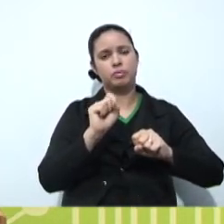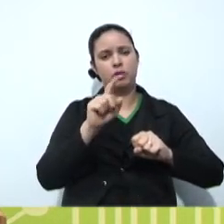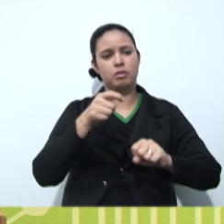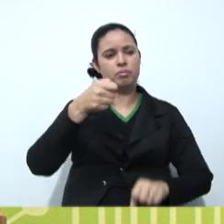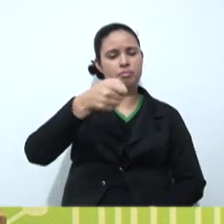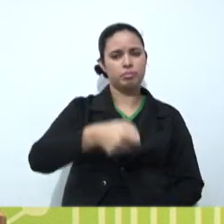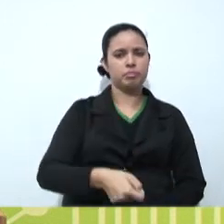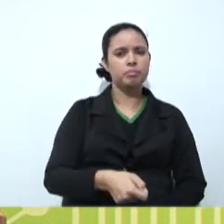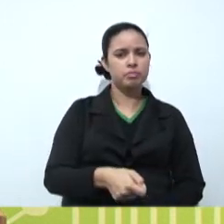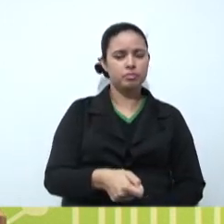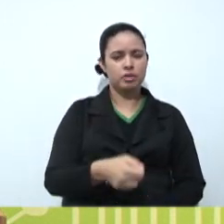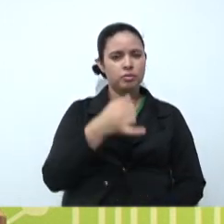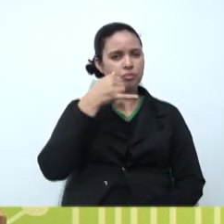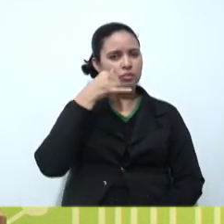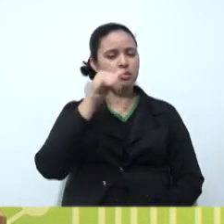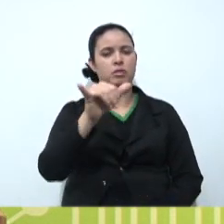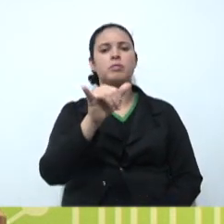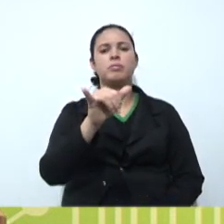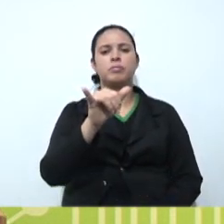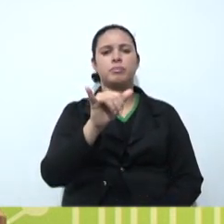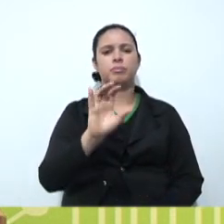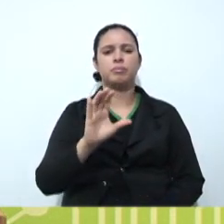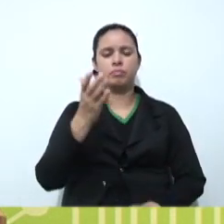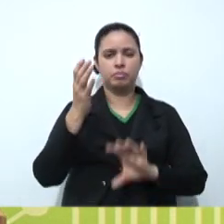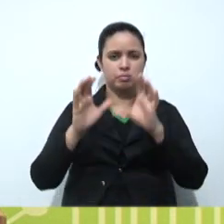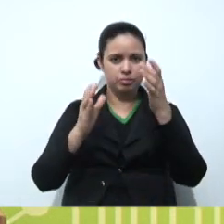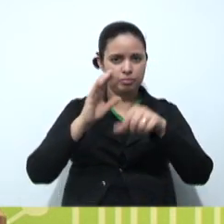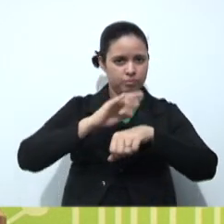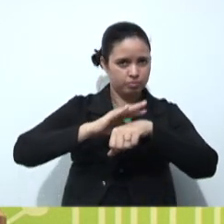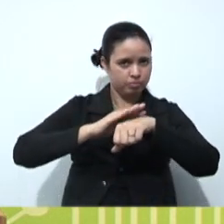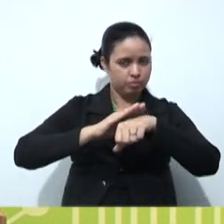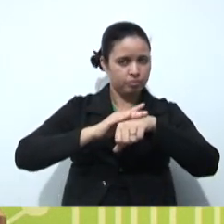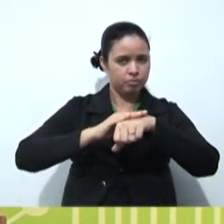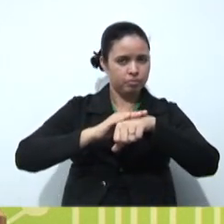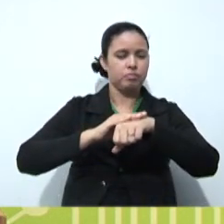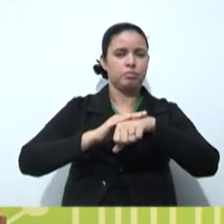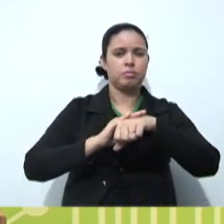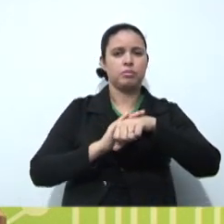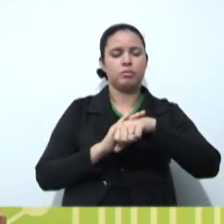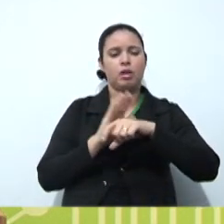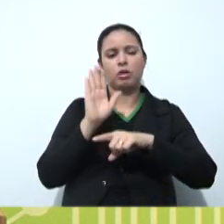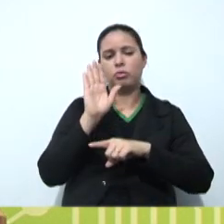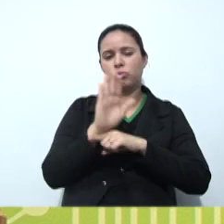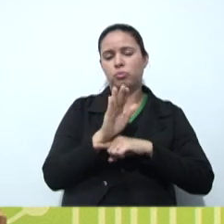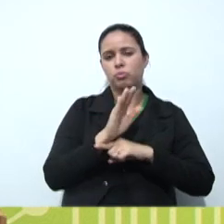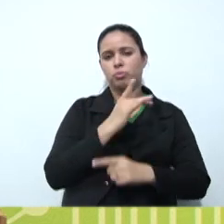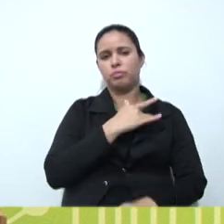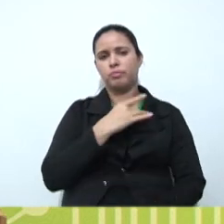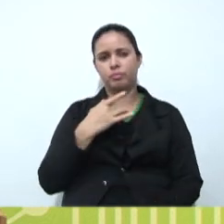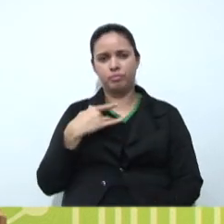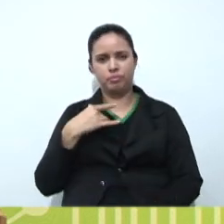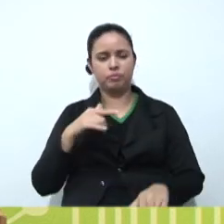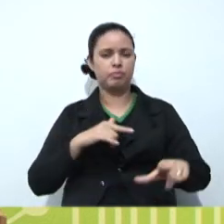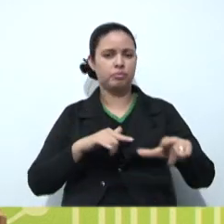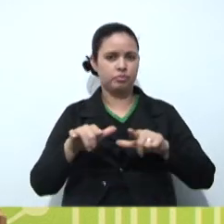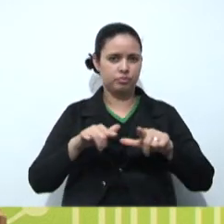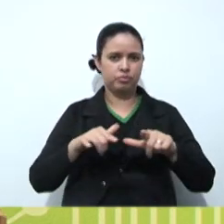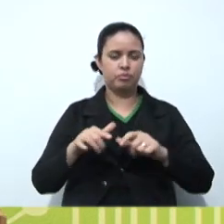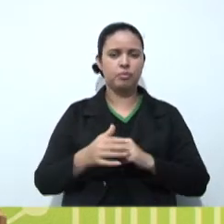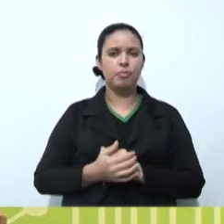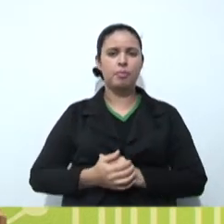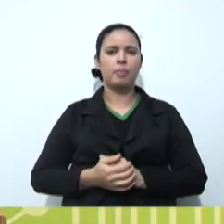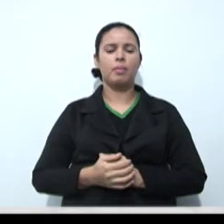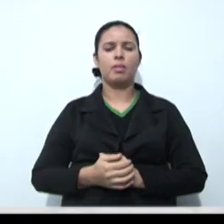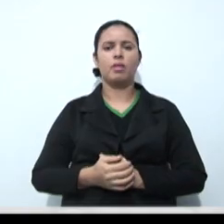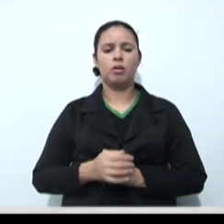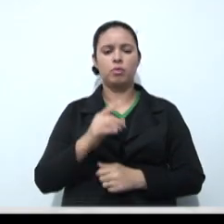medidas preventivas para que nada mais aconteça de mal à saúde, tá, do trabalhador como um todo. Qual o objetivo da